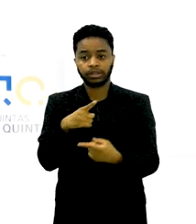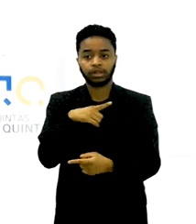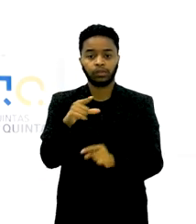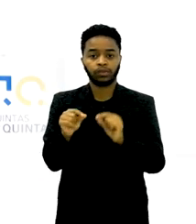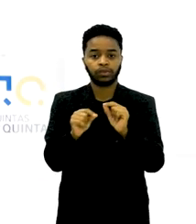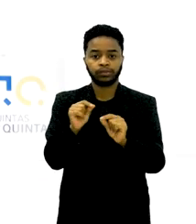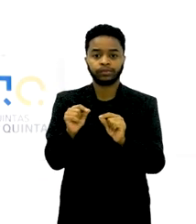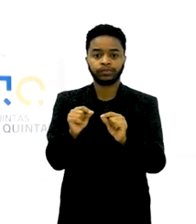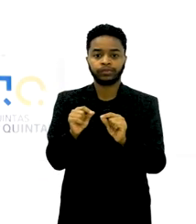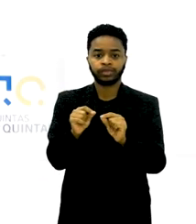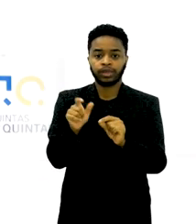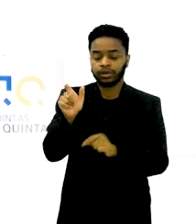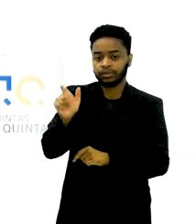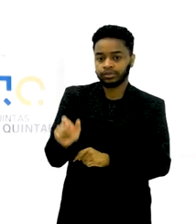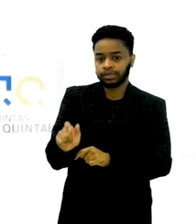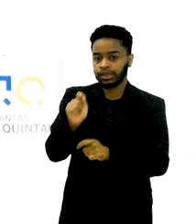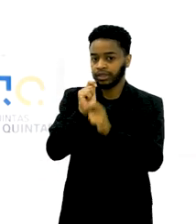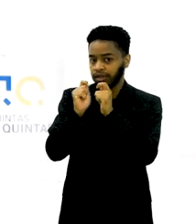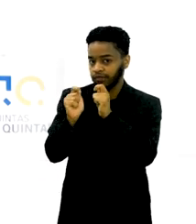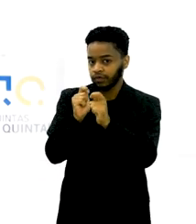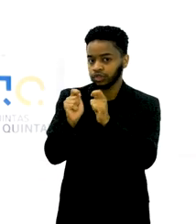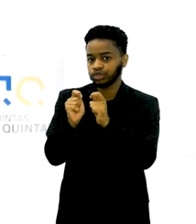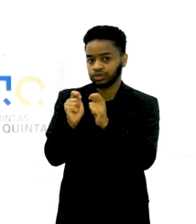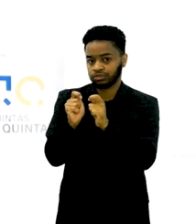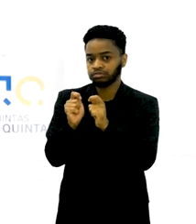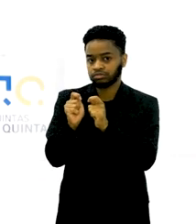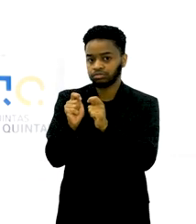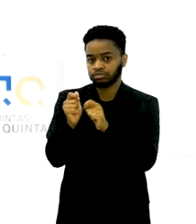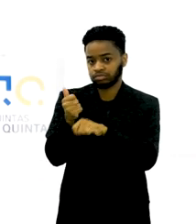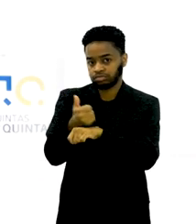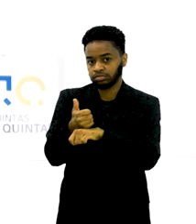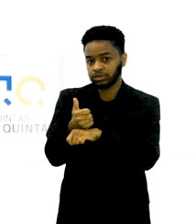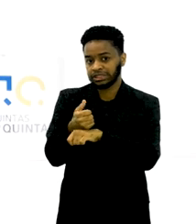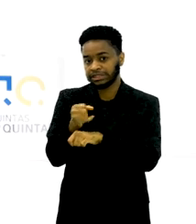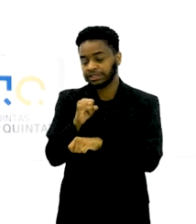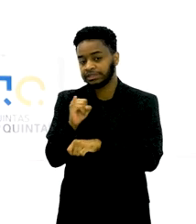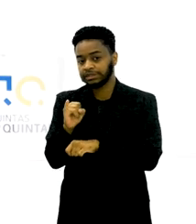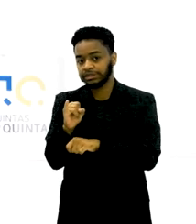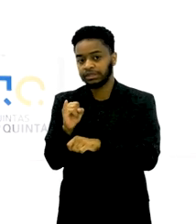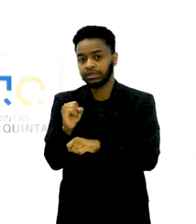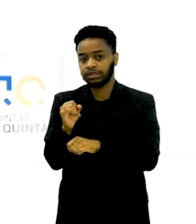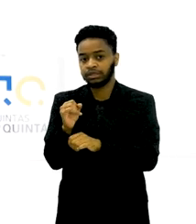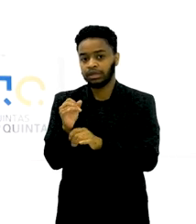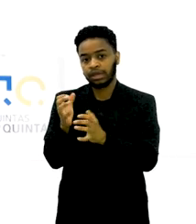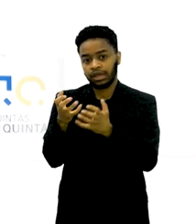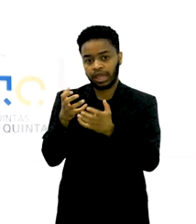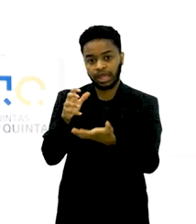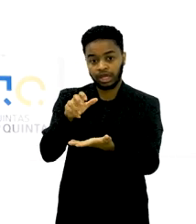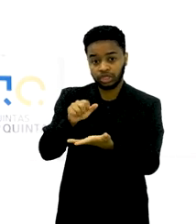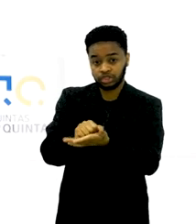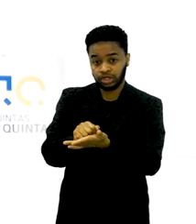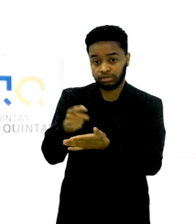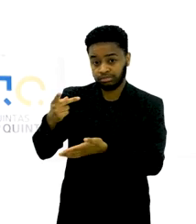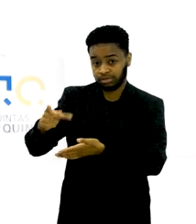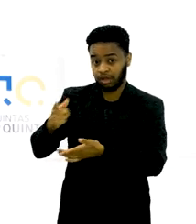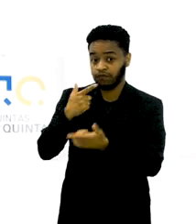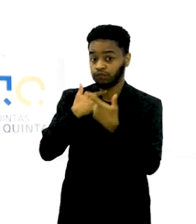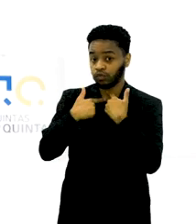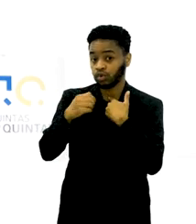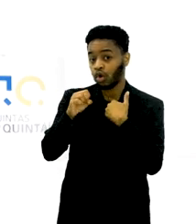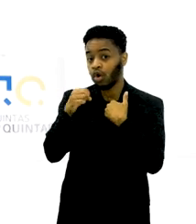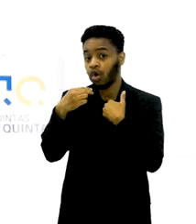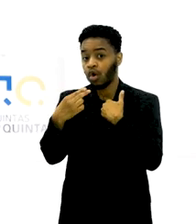questão ah do entrevistador se ele quer ã registrar o que ele